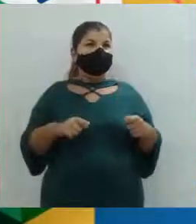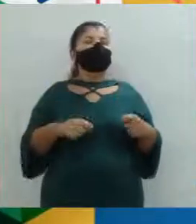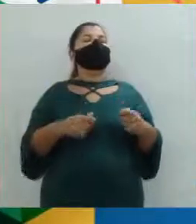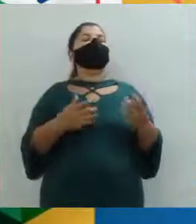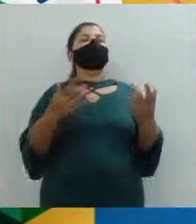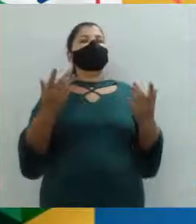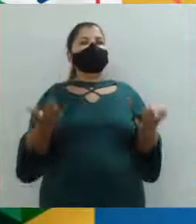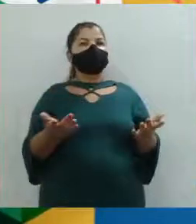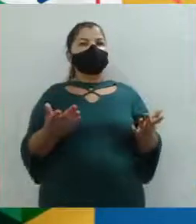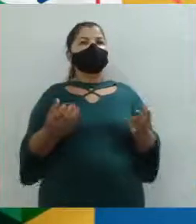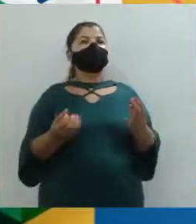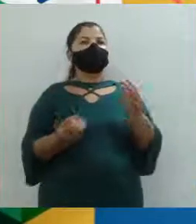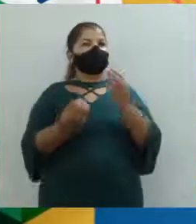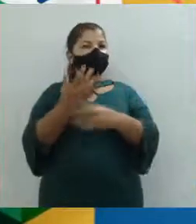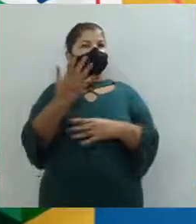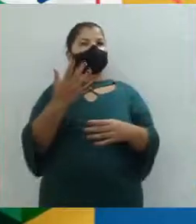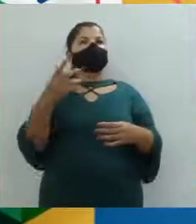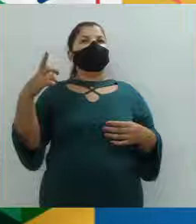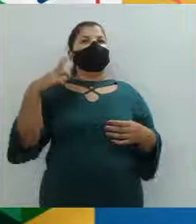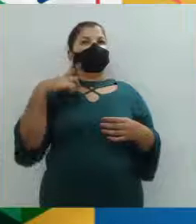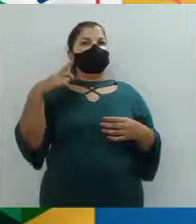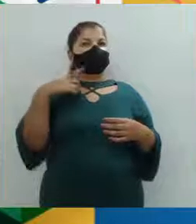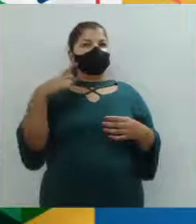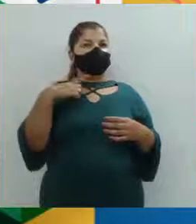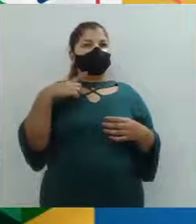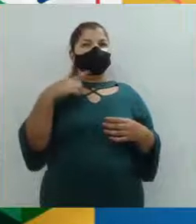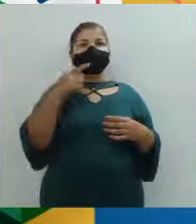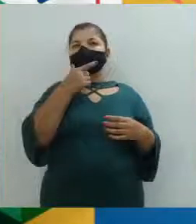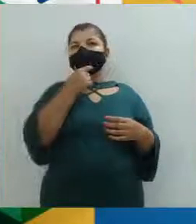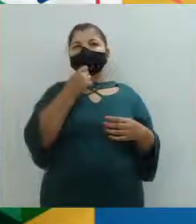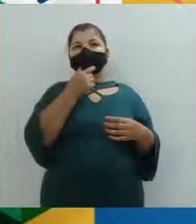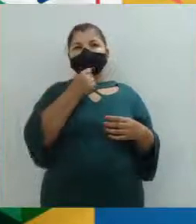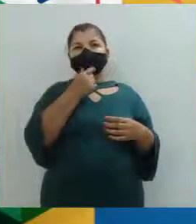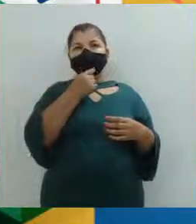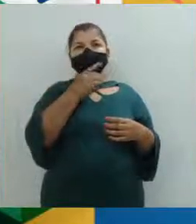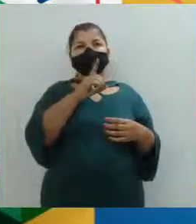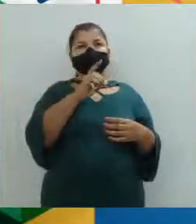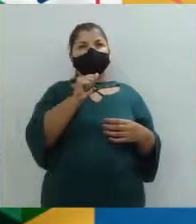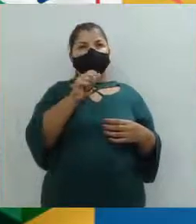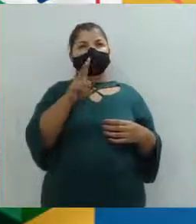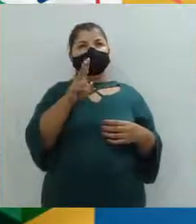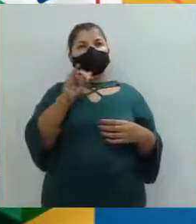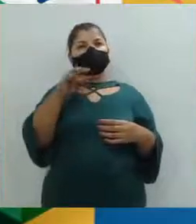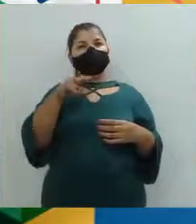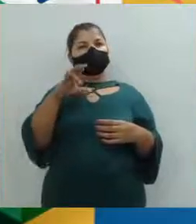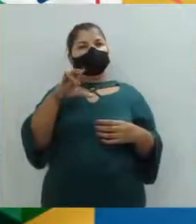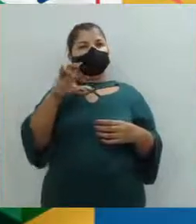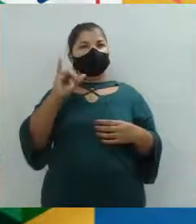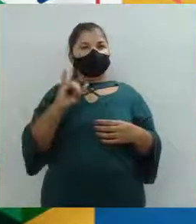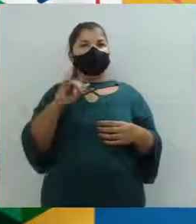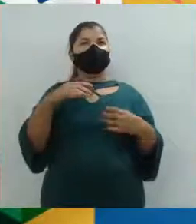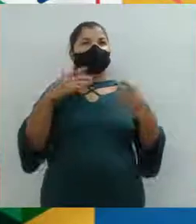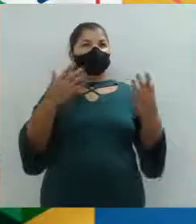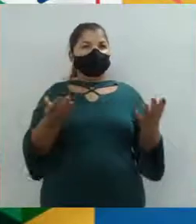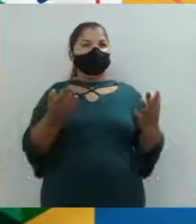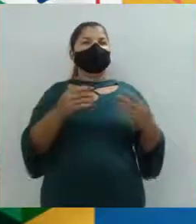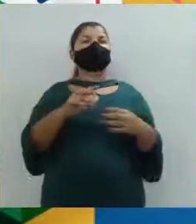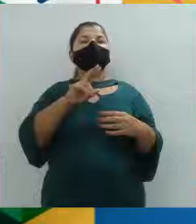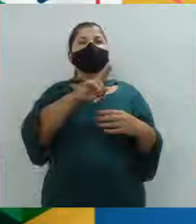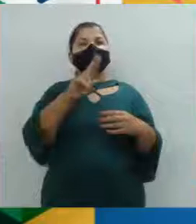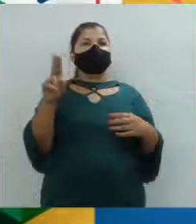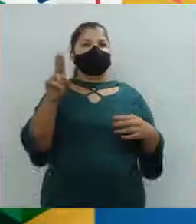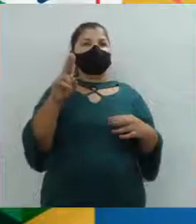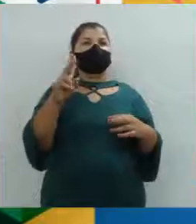impressionismo, nós vamos ter uma obra de Leonardo da Vinci, que ele vai fazer, chamada São João Batista,